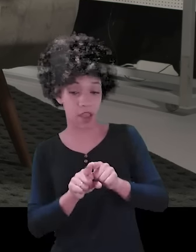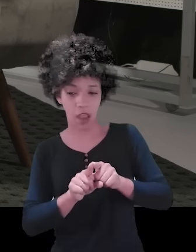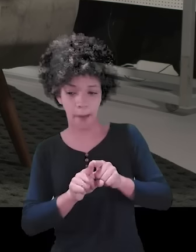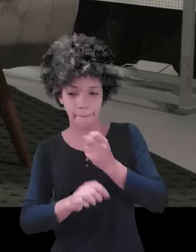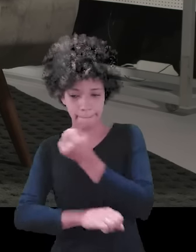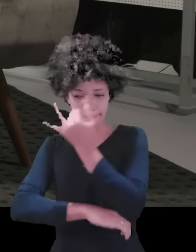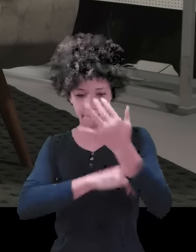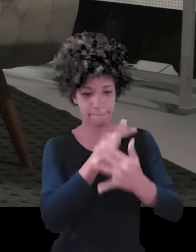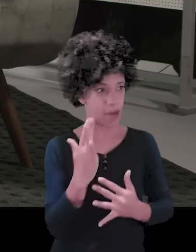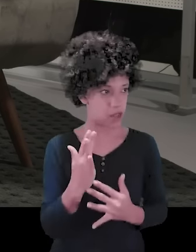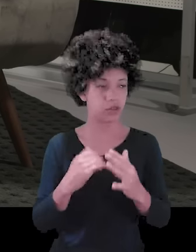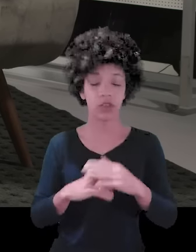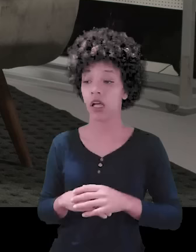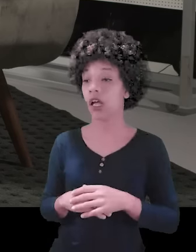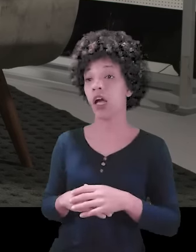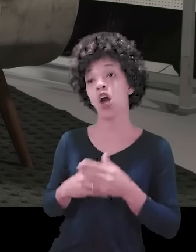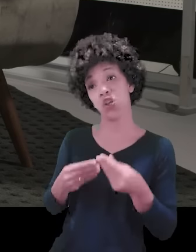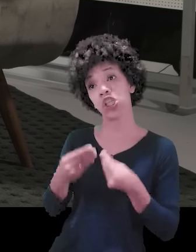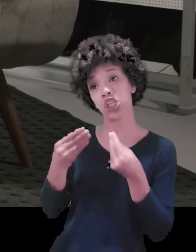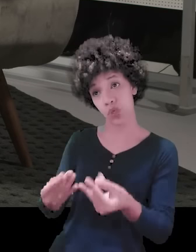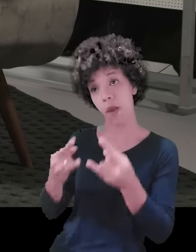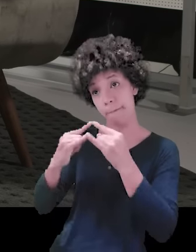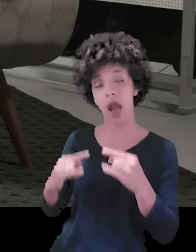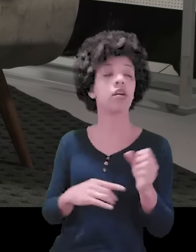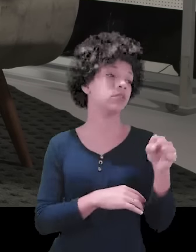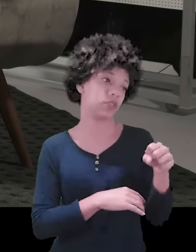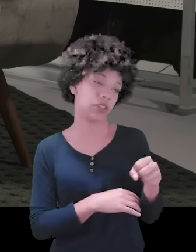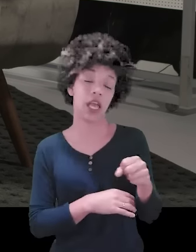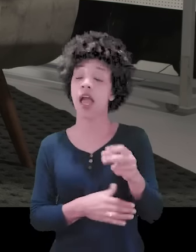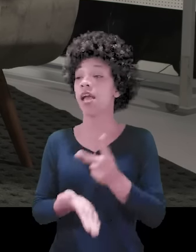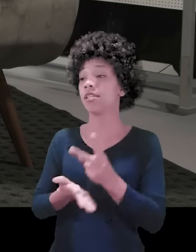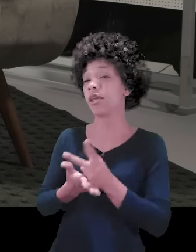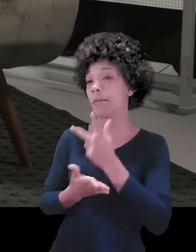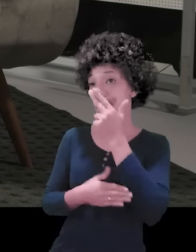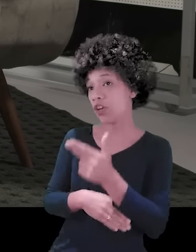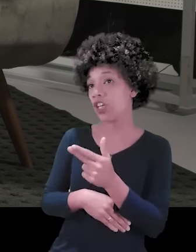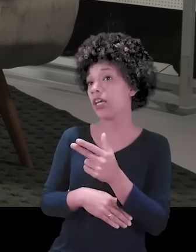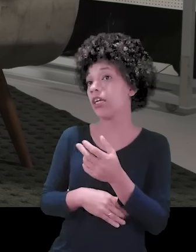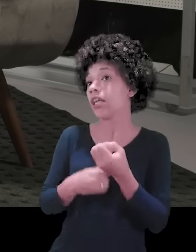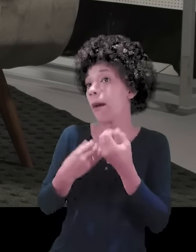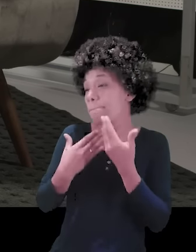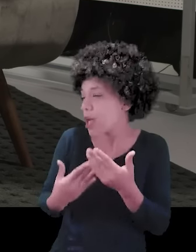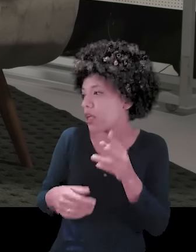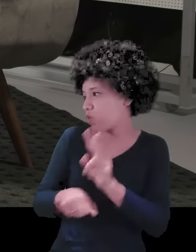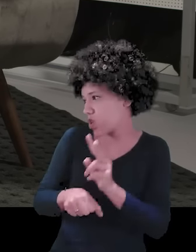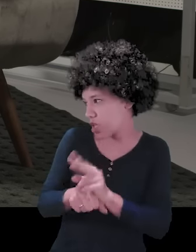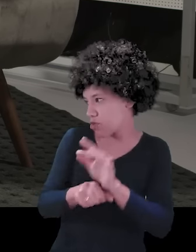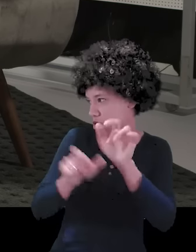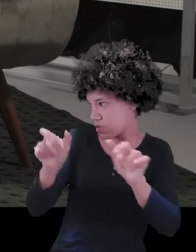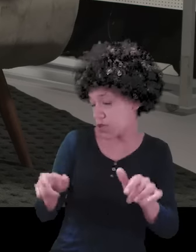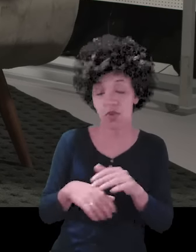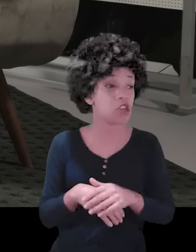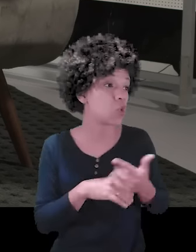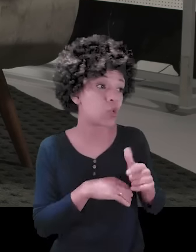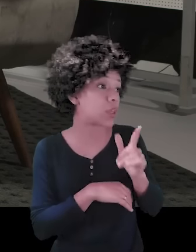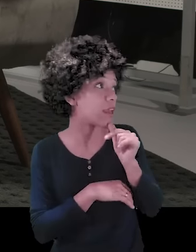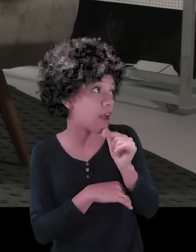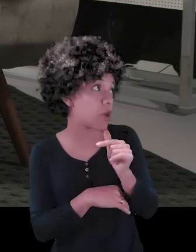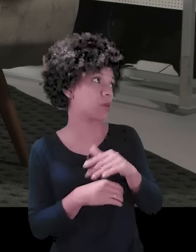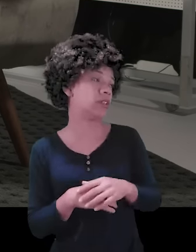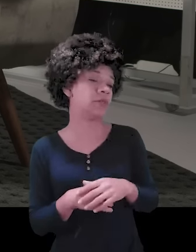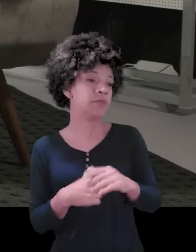Mata e tal e o cara tá falando sede uma barraca ele sempre acha que ele é tipo ele tá sendo bem feitor sem acesso a